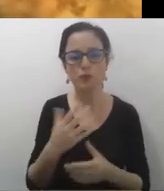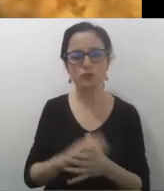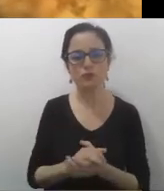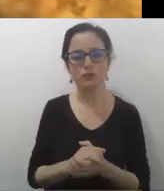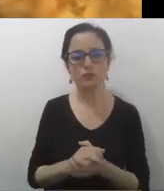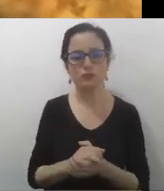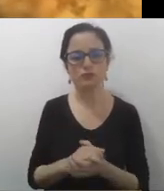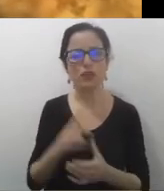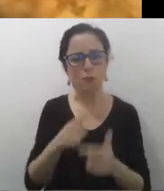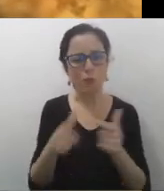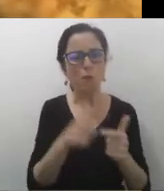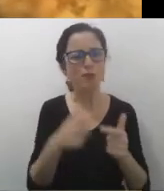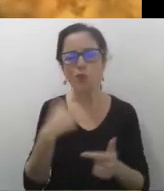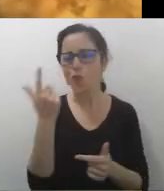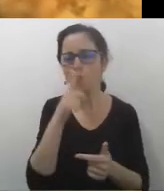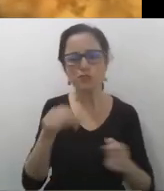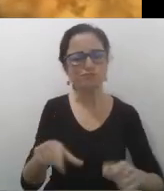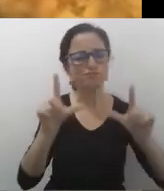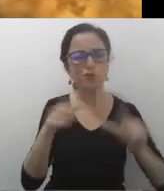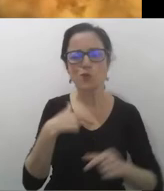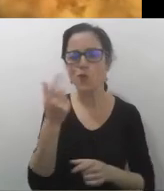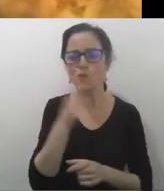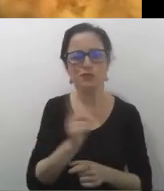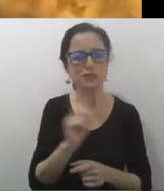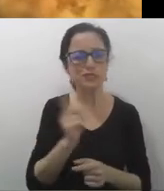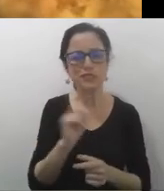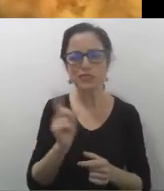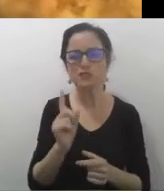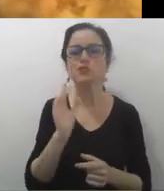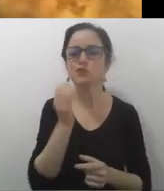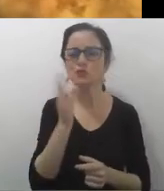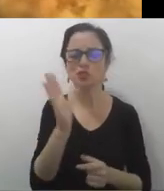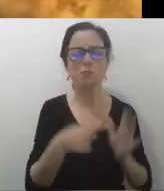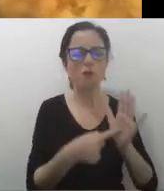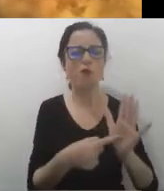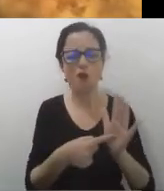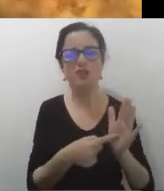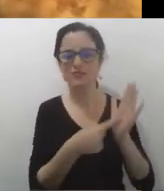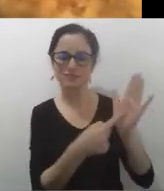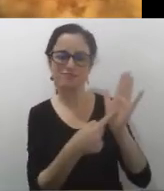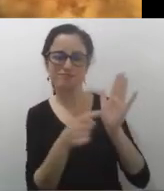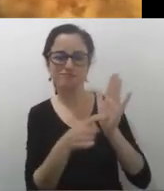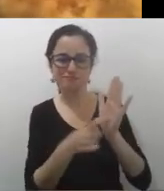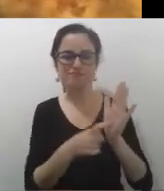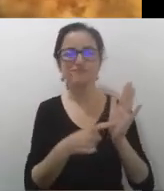Bom, novo esse problema, não estou conseguindo compartilhar. Tudo bem, já mostrei